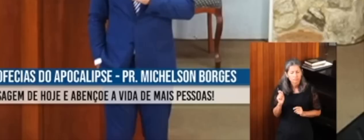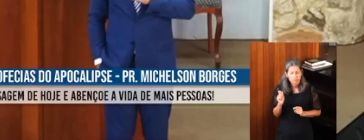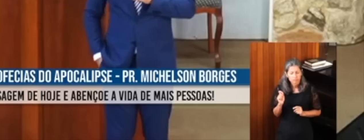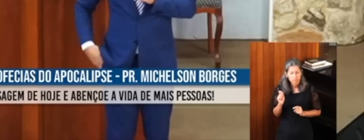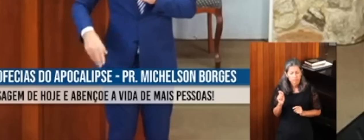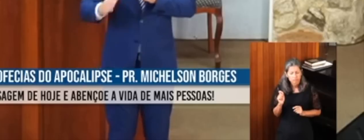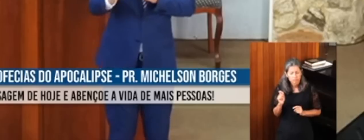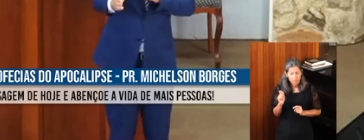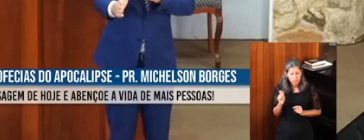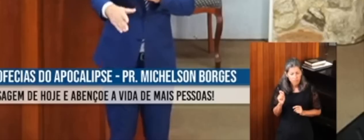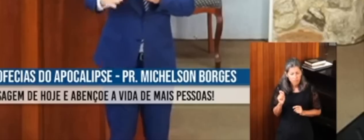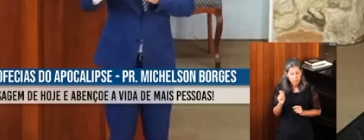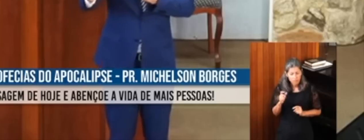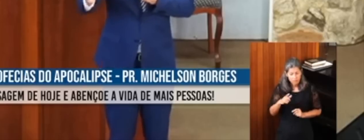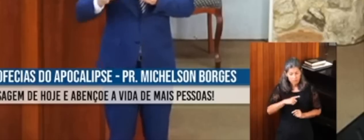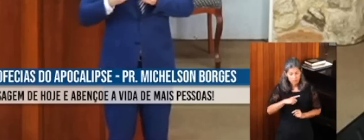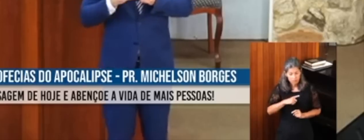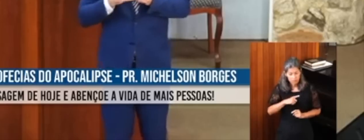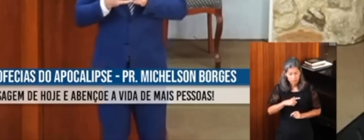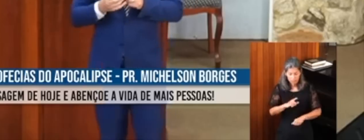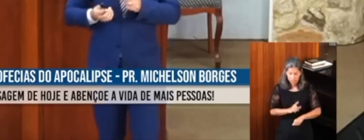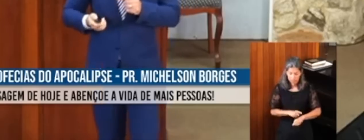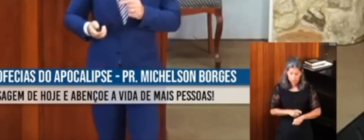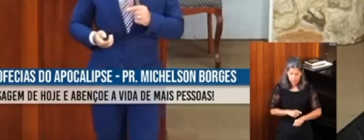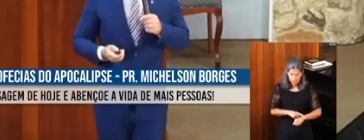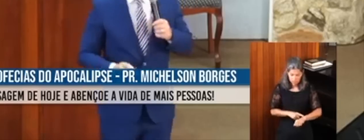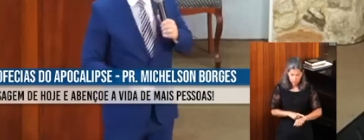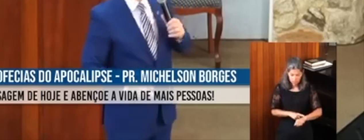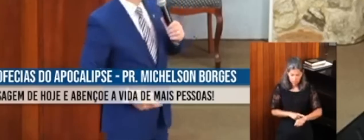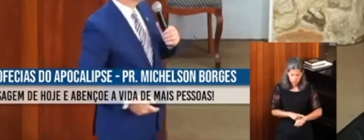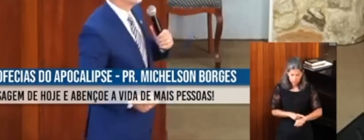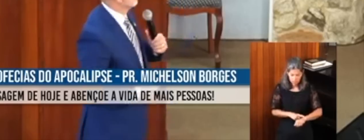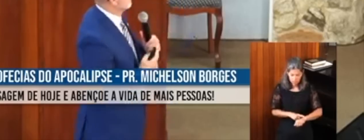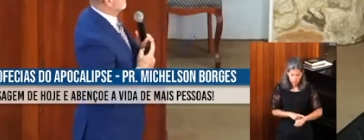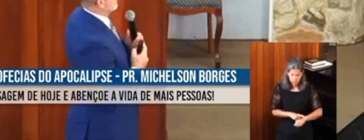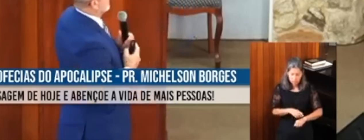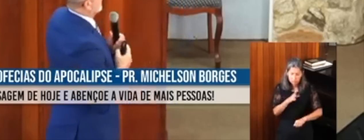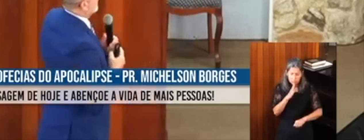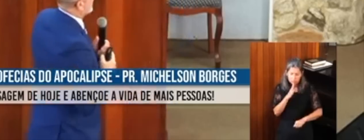Né? Já temos o tempo, já temos a experiência, vamos entender?